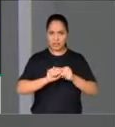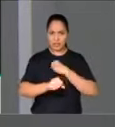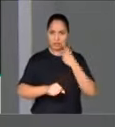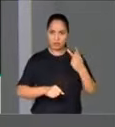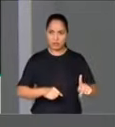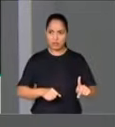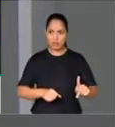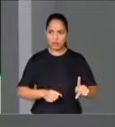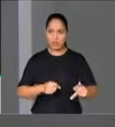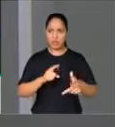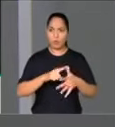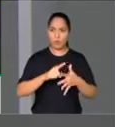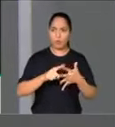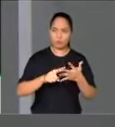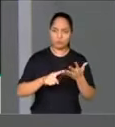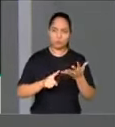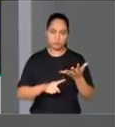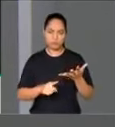cada um desses dias.